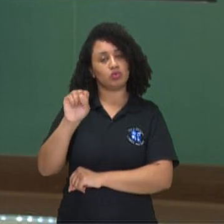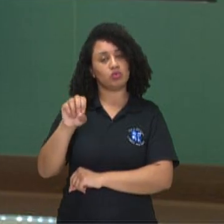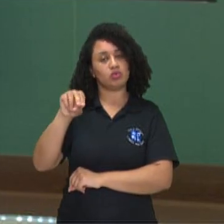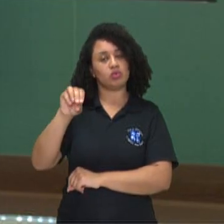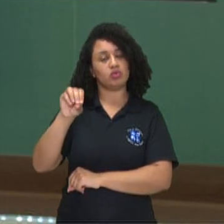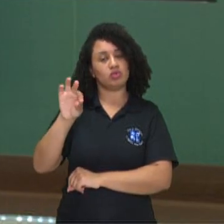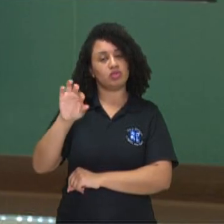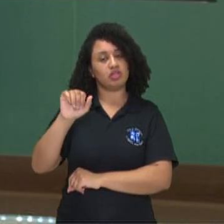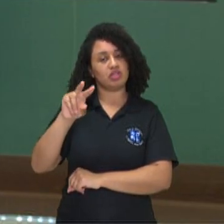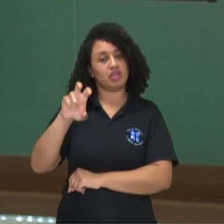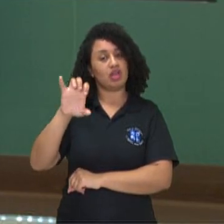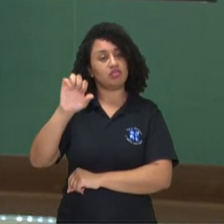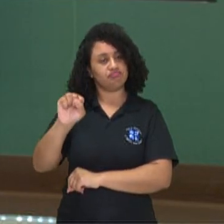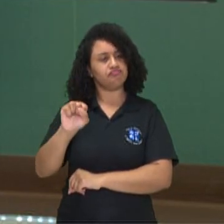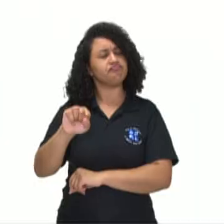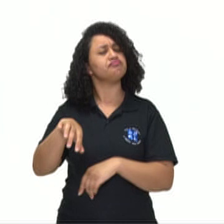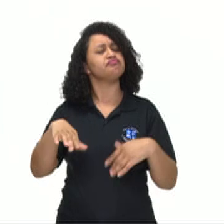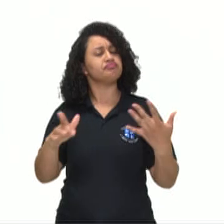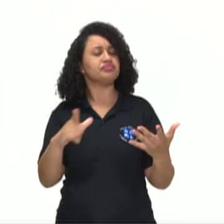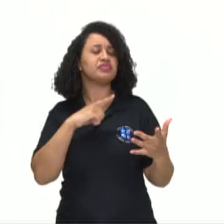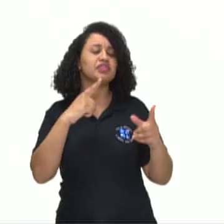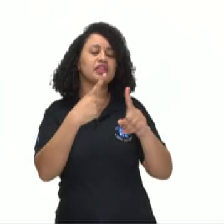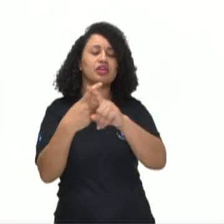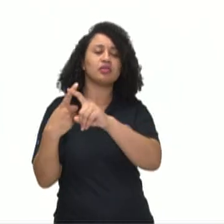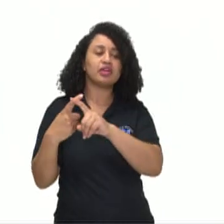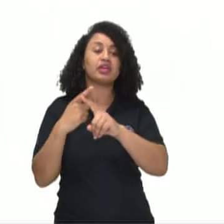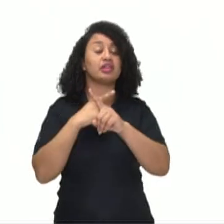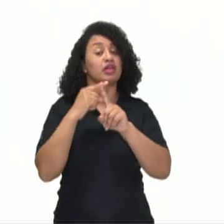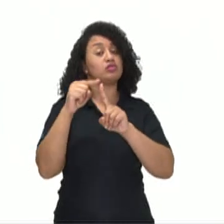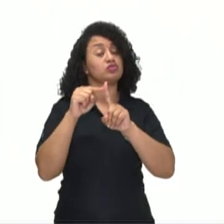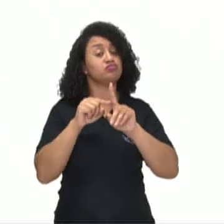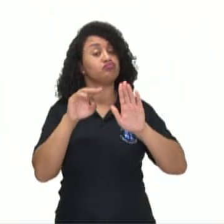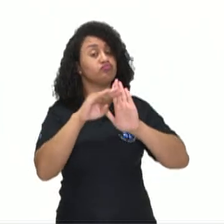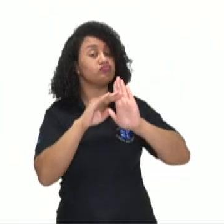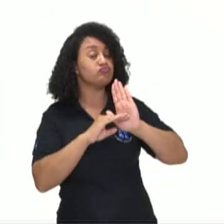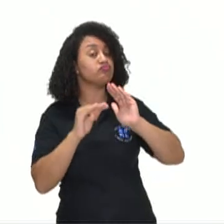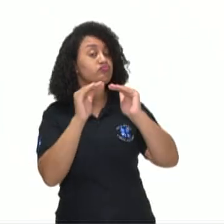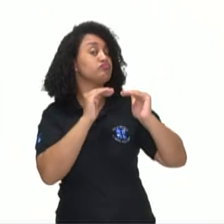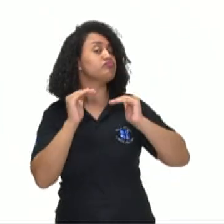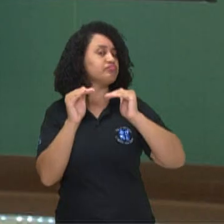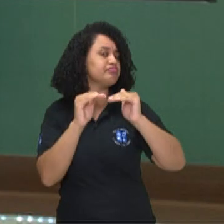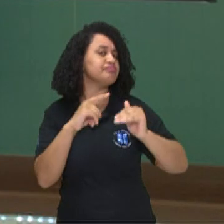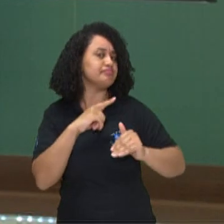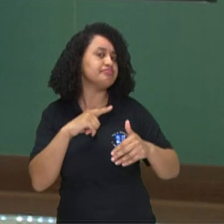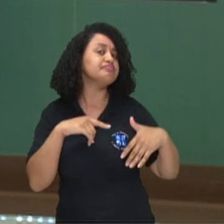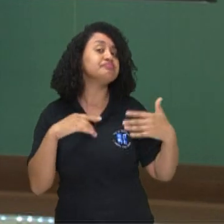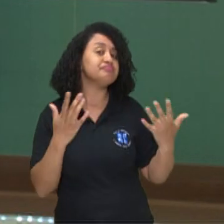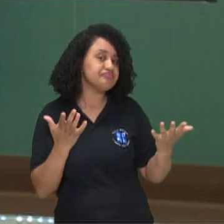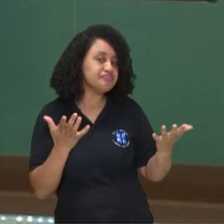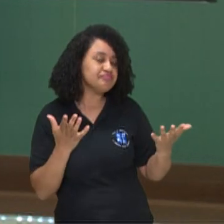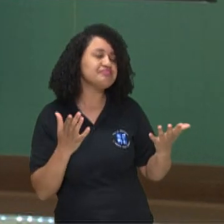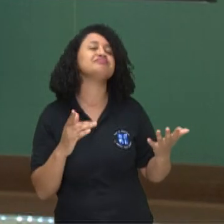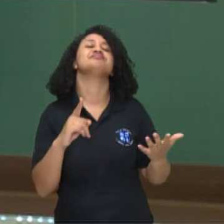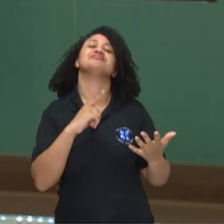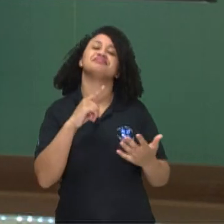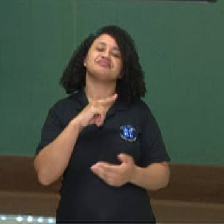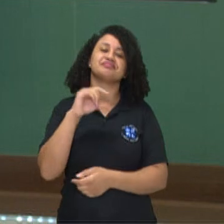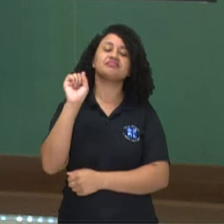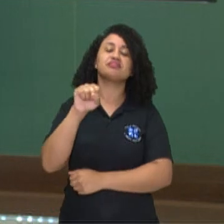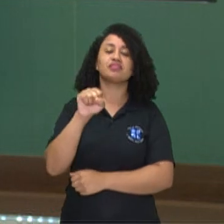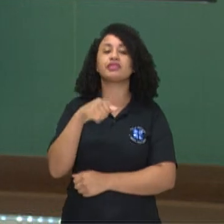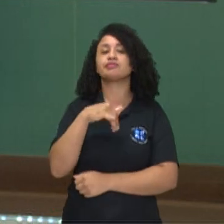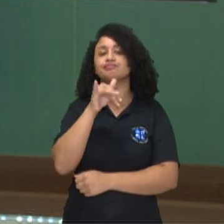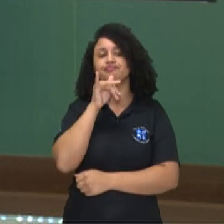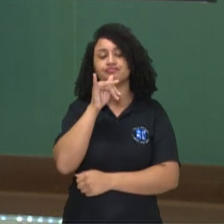existem multiplicações que apresentam algum tipo de padrão? O que que você me diz? Tem, né, gente?